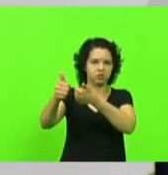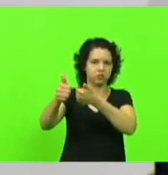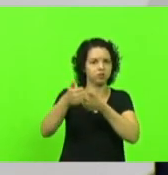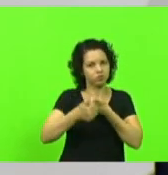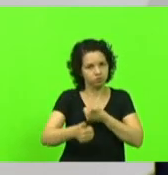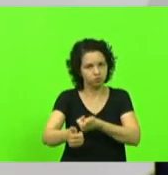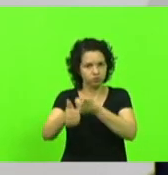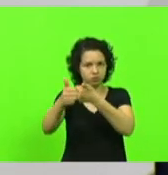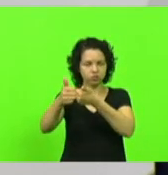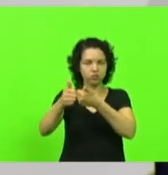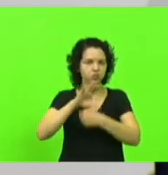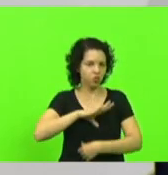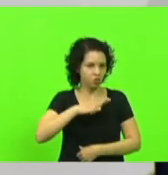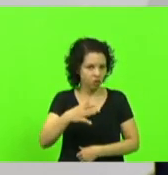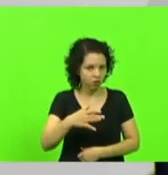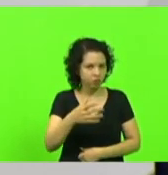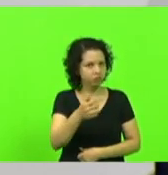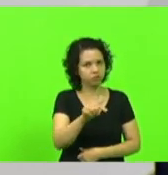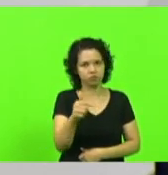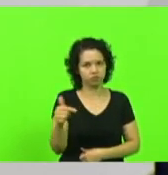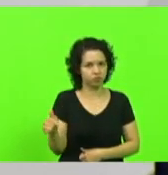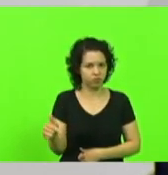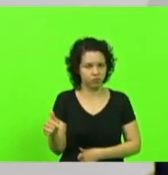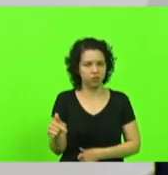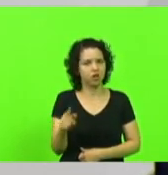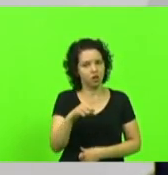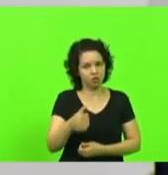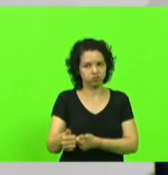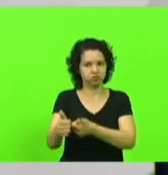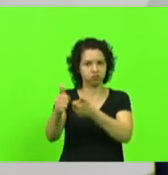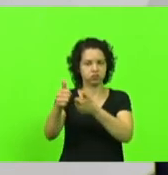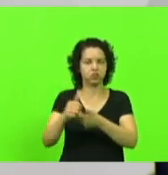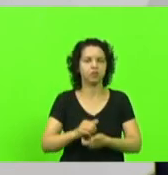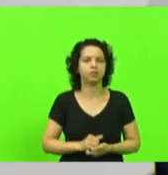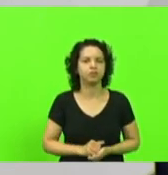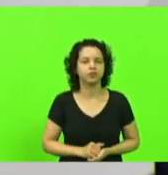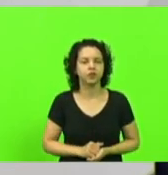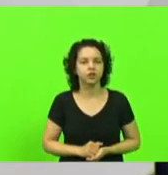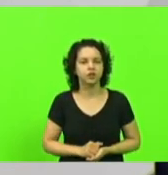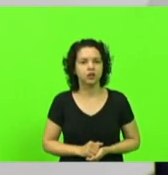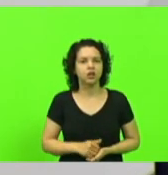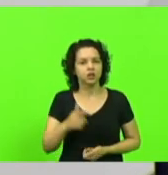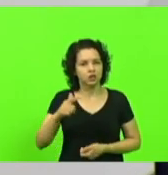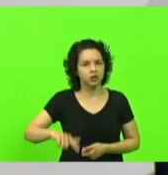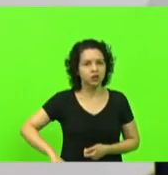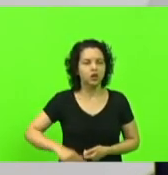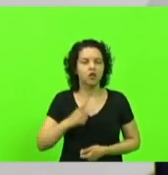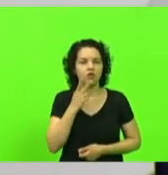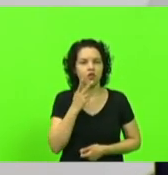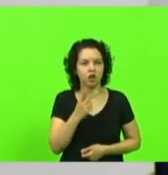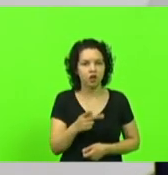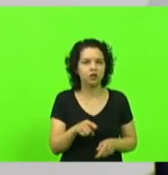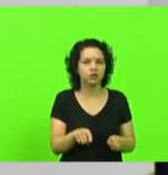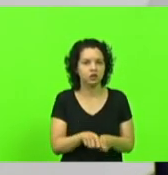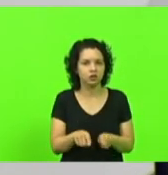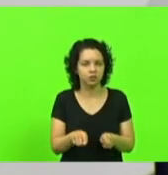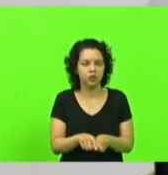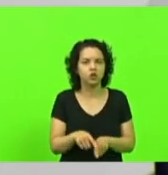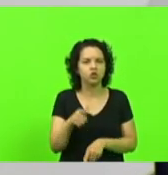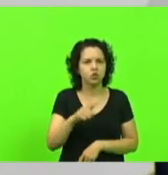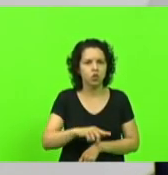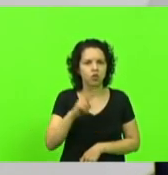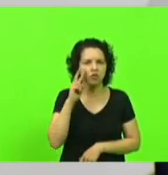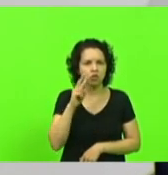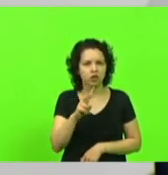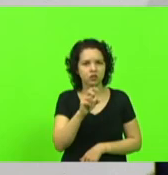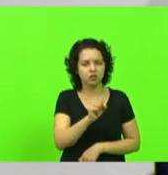isso é seguir, isso não é coragem, isso é ir com a onda. Também quero falar aqui, senhor presidente, mais uma vez eu vejo Santa